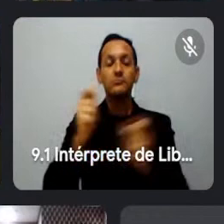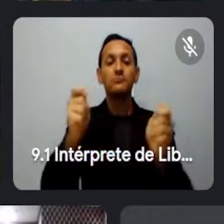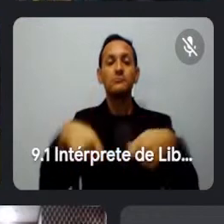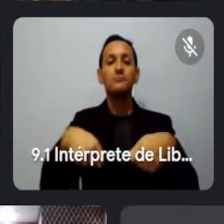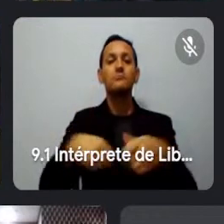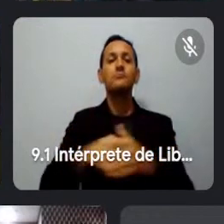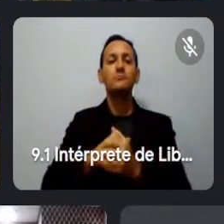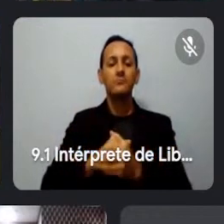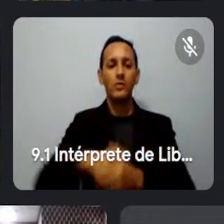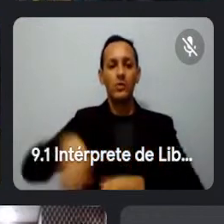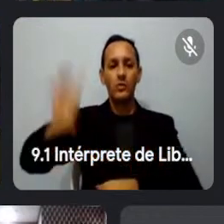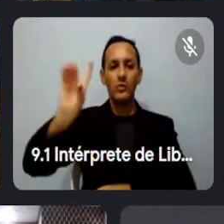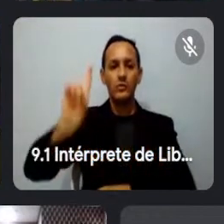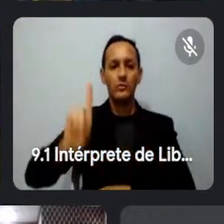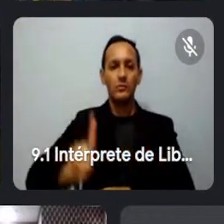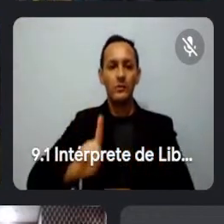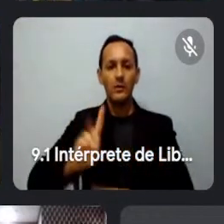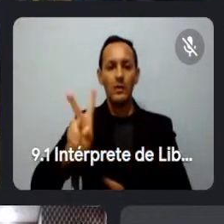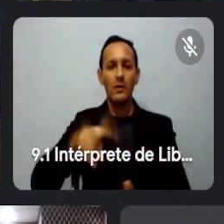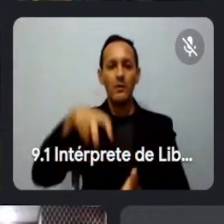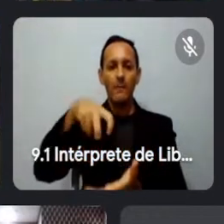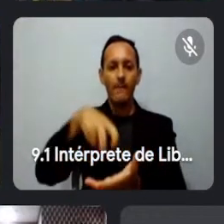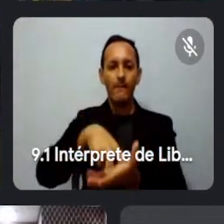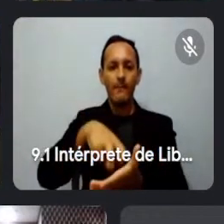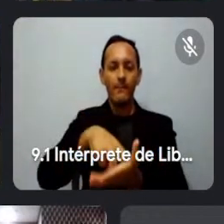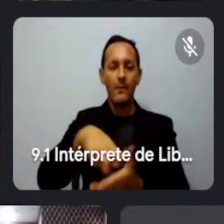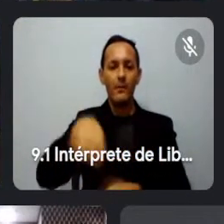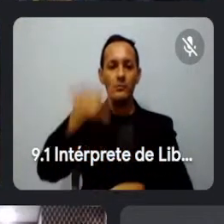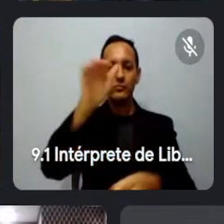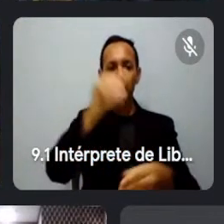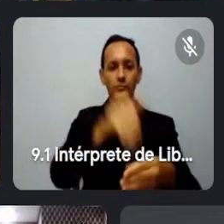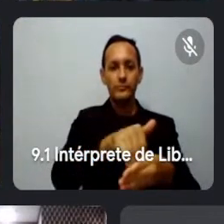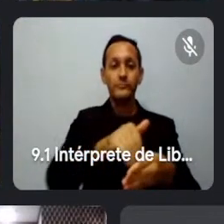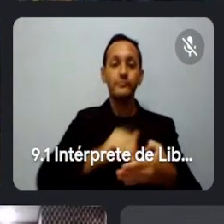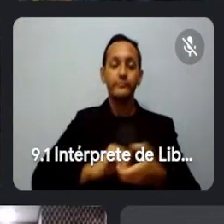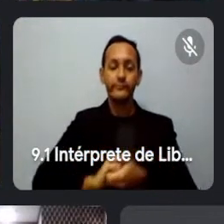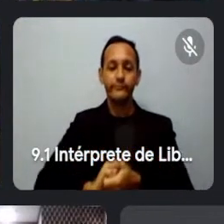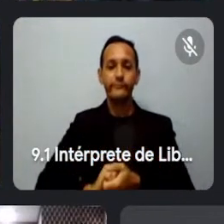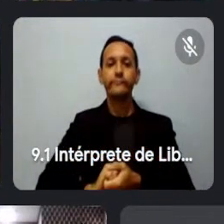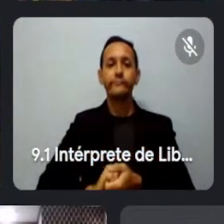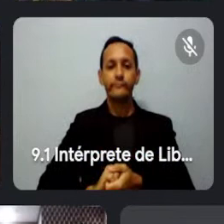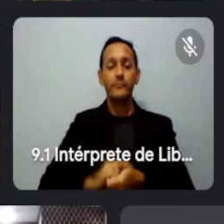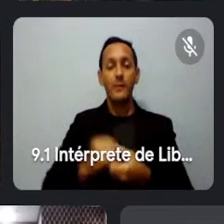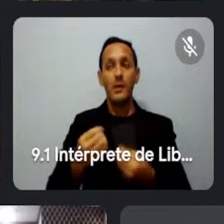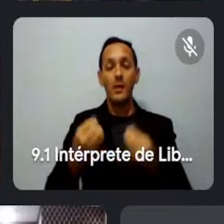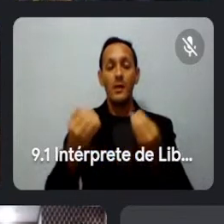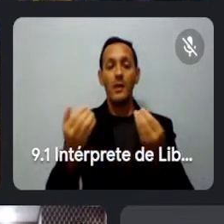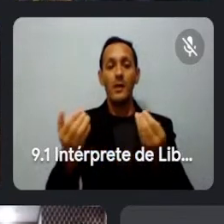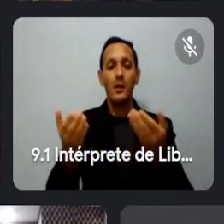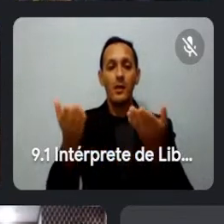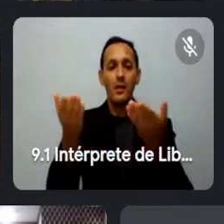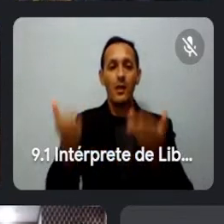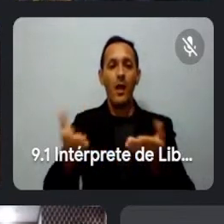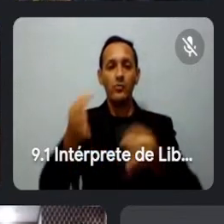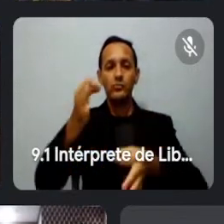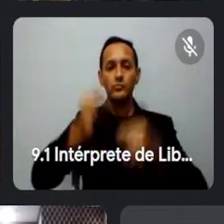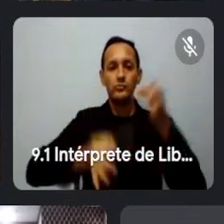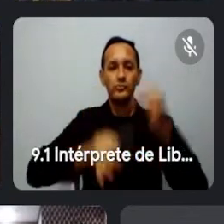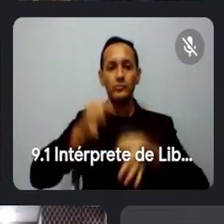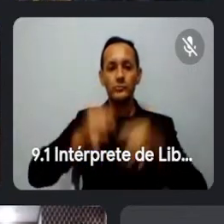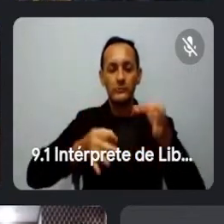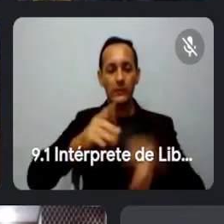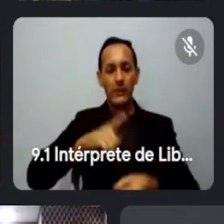na Esfera do Direito Penal eleitoral ir lá se faça o o juízo de convicção